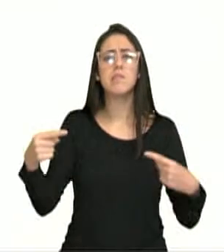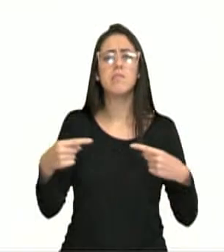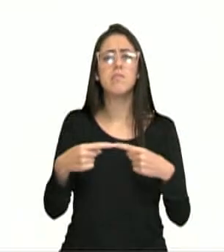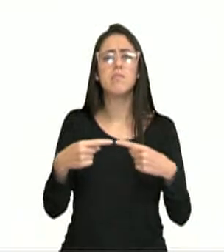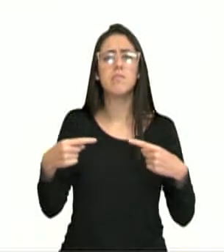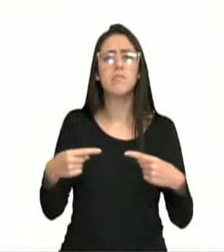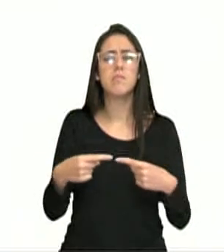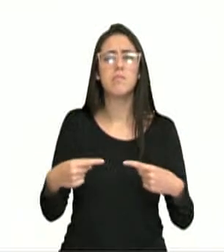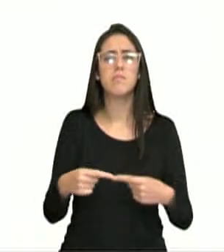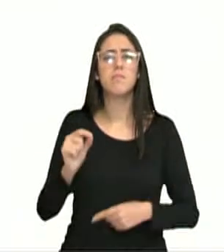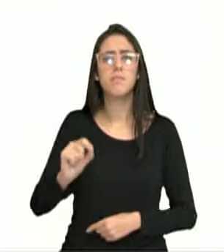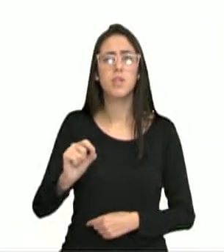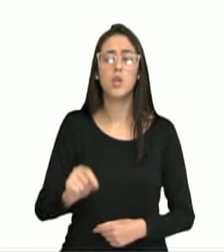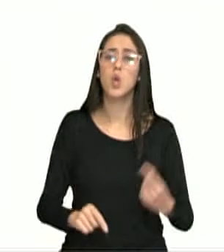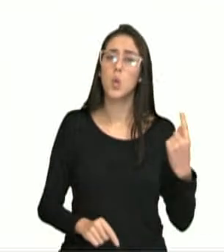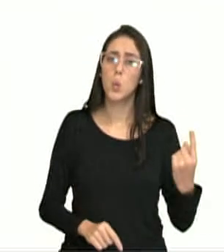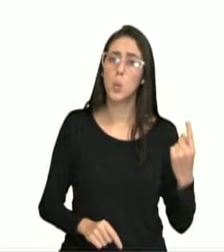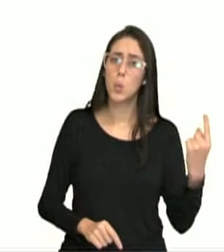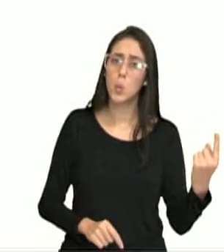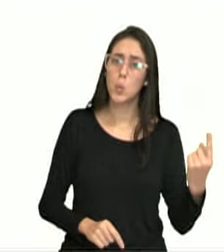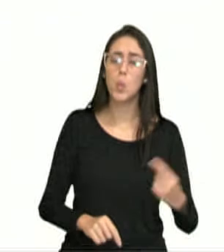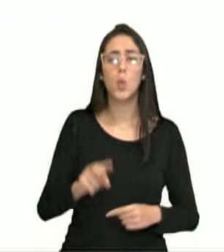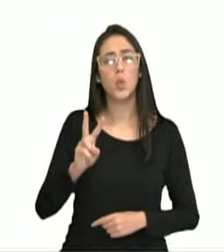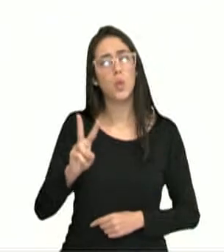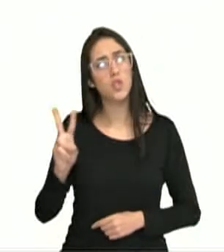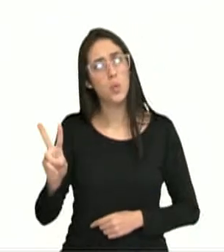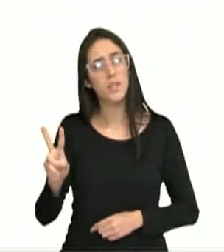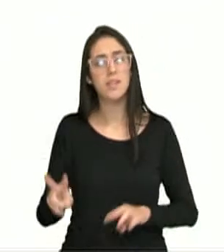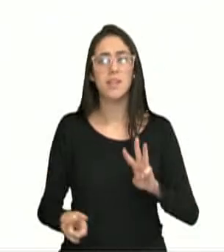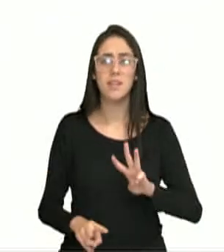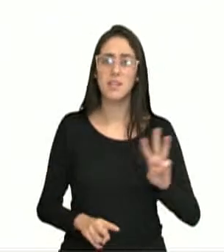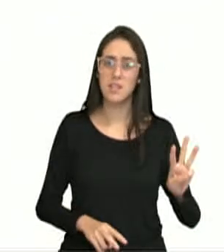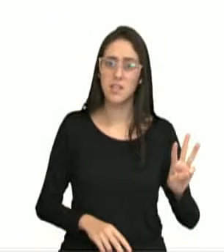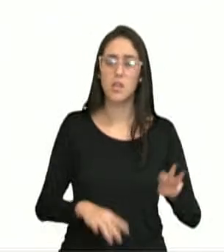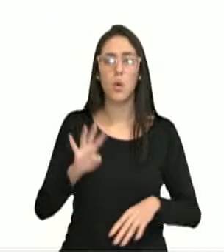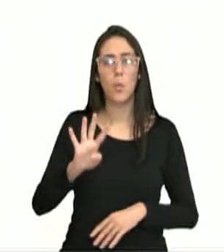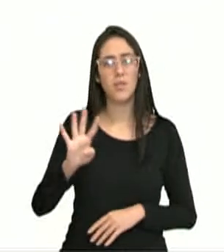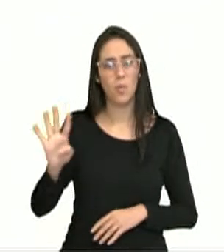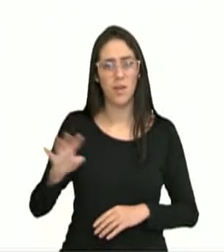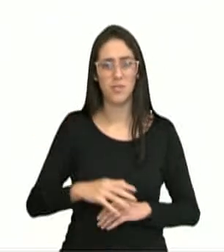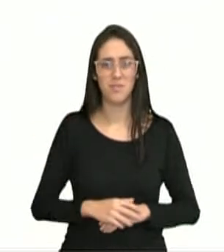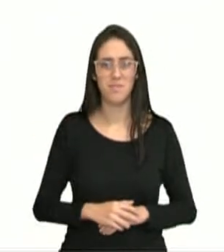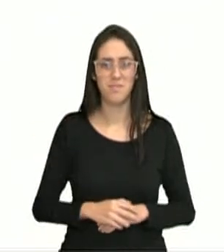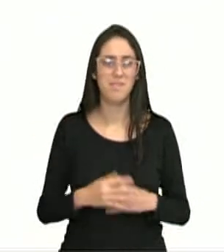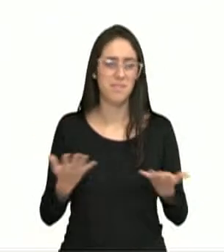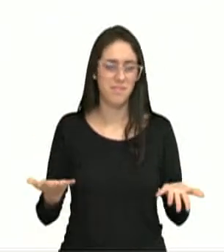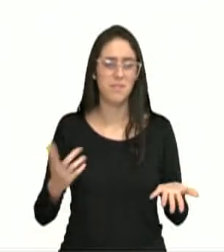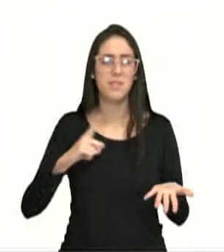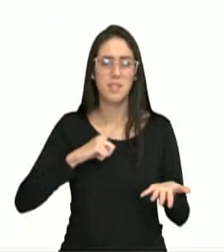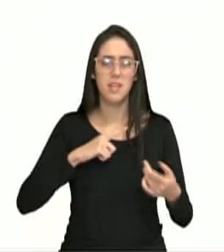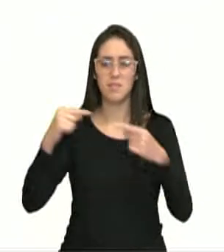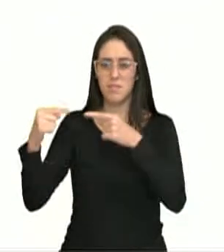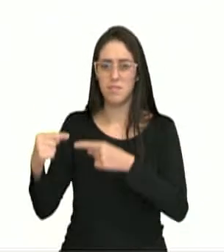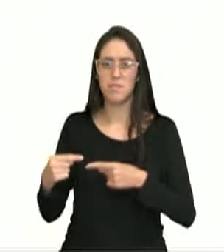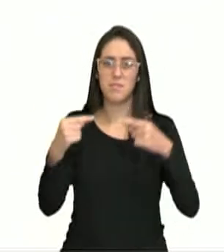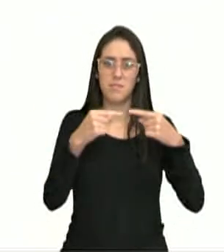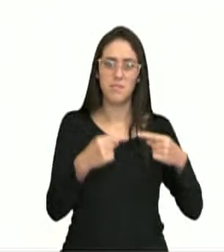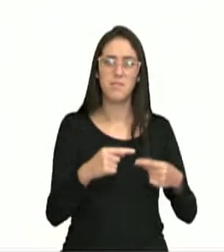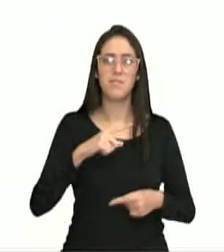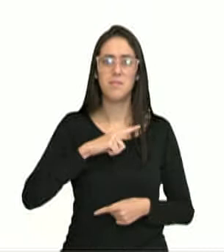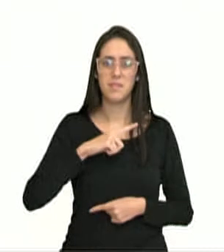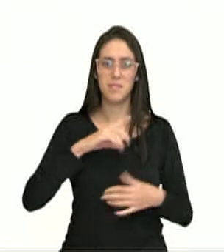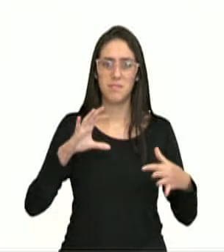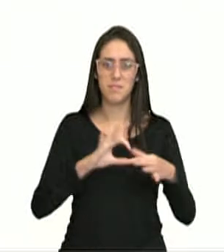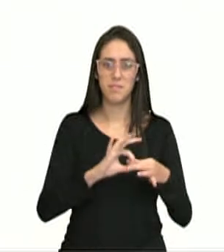mesmo? 1, 1, 2, 2, 3, 3, 4, 4 estão ligados a si mesmo,